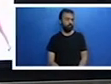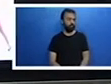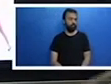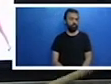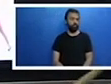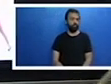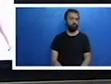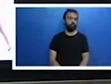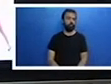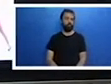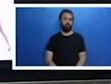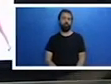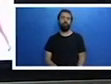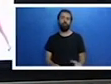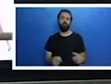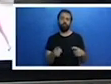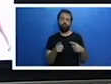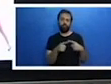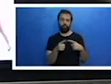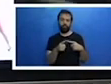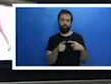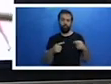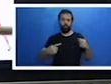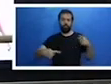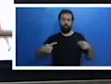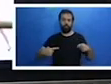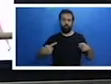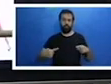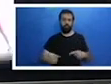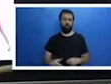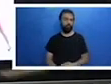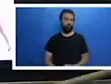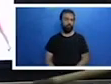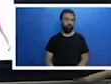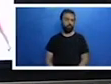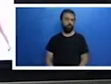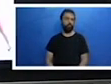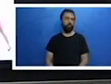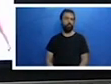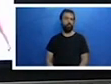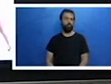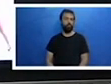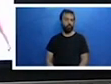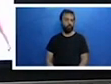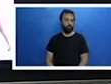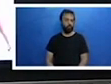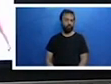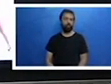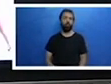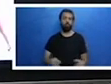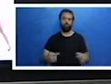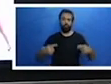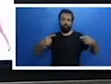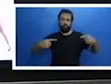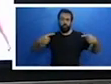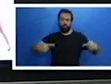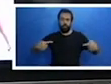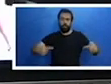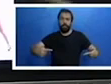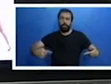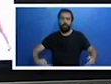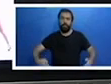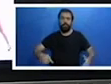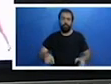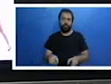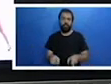Quais os tipos de ginástica, então? Então, as ginásticas competitivas, que são aquelas que existem torneios, existem